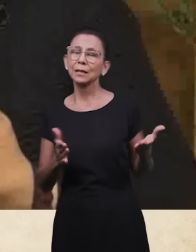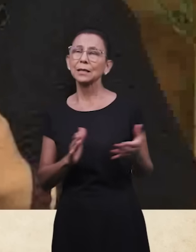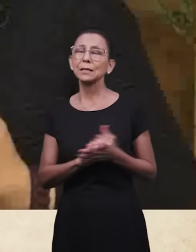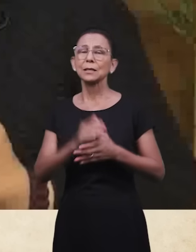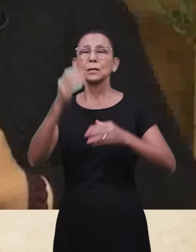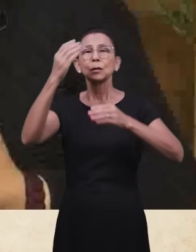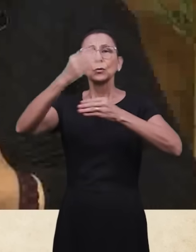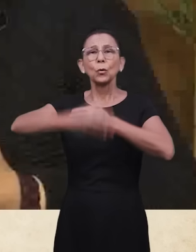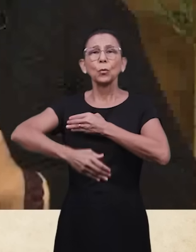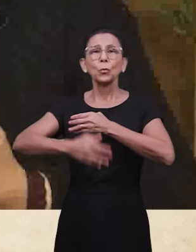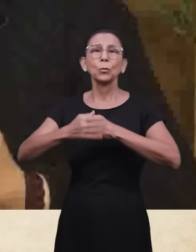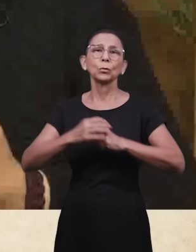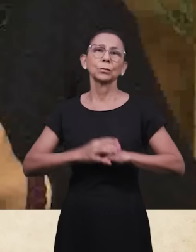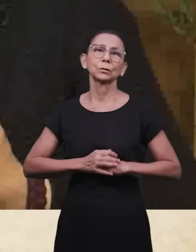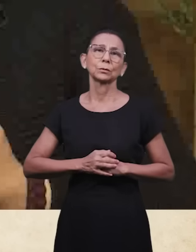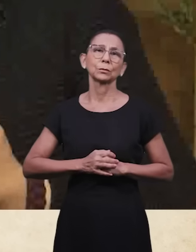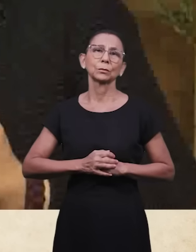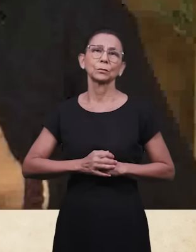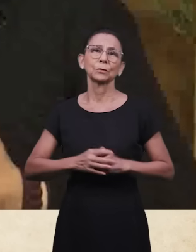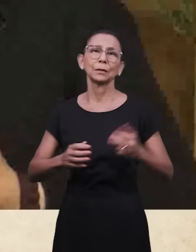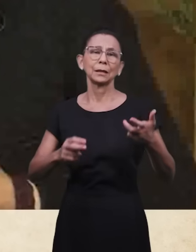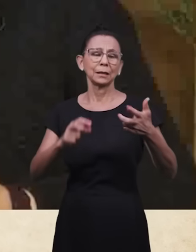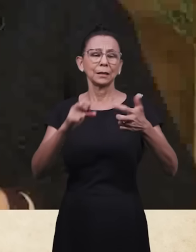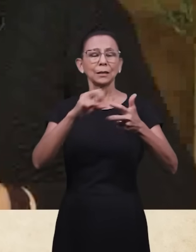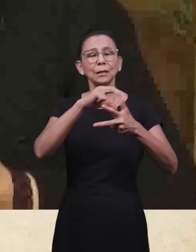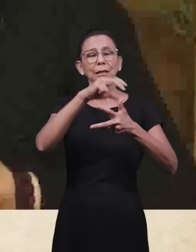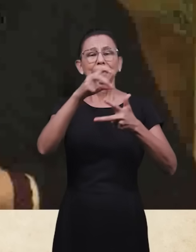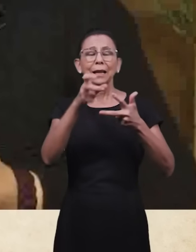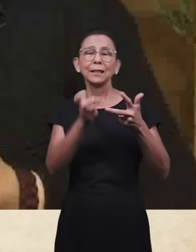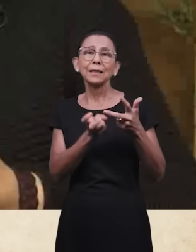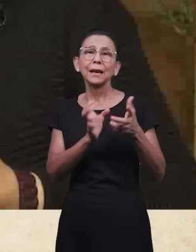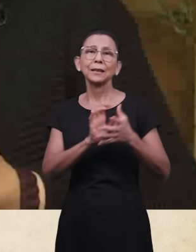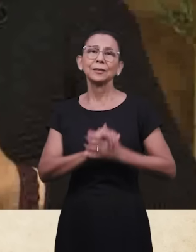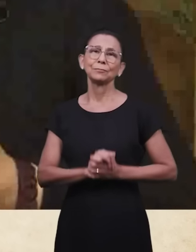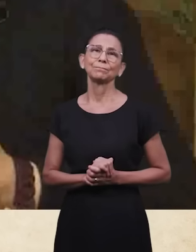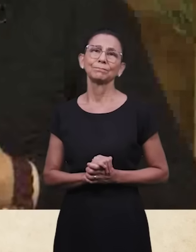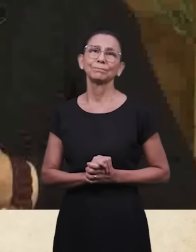é uma prova de concurso, prova do Enem.